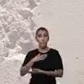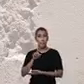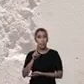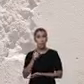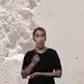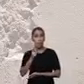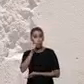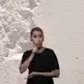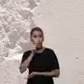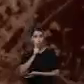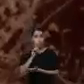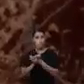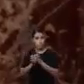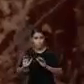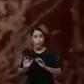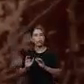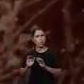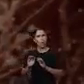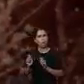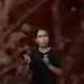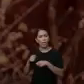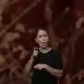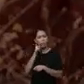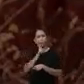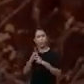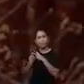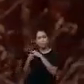né, ajeitou a casa, né, ó,